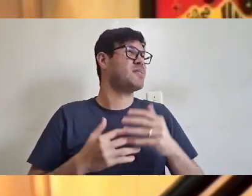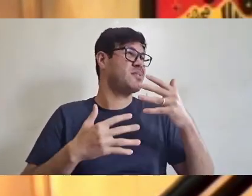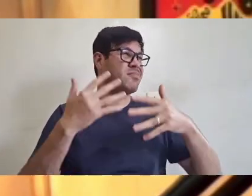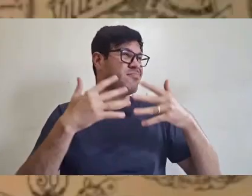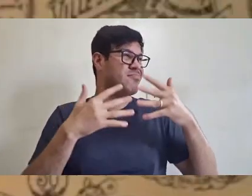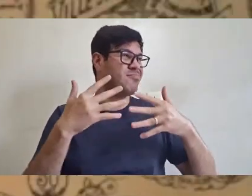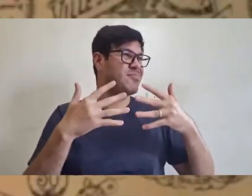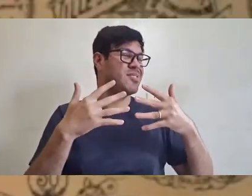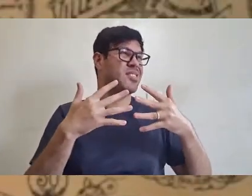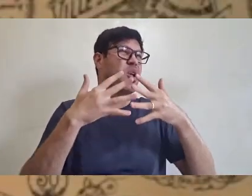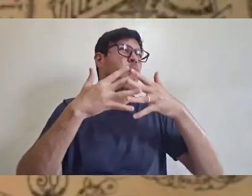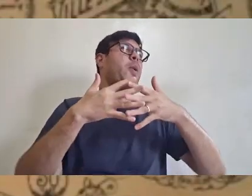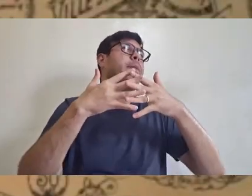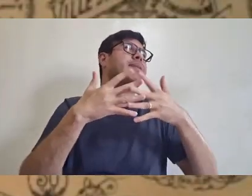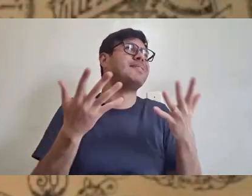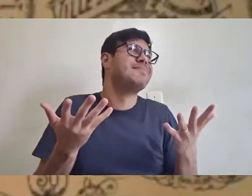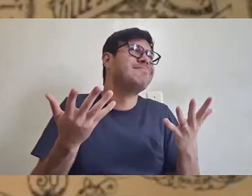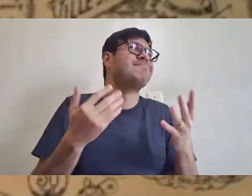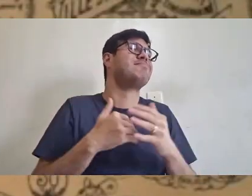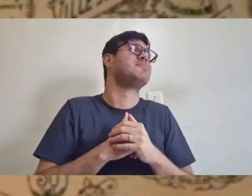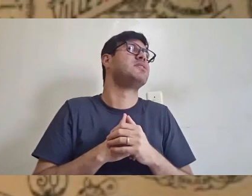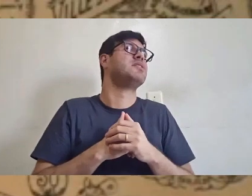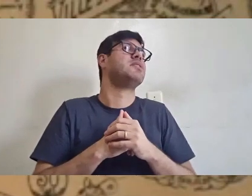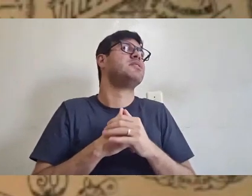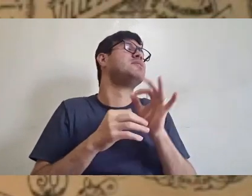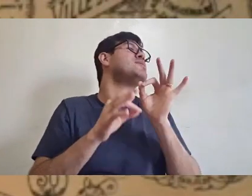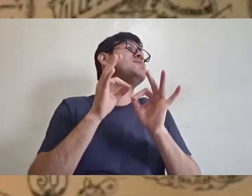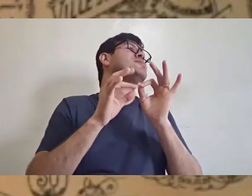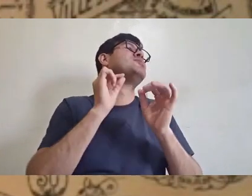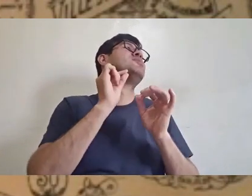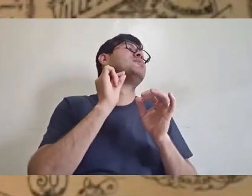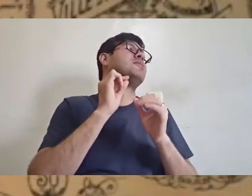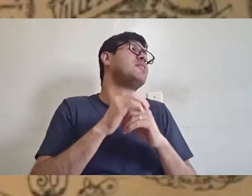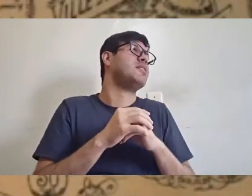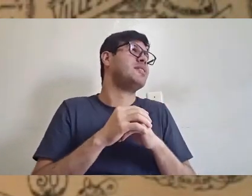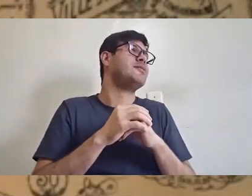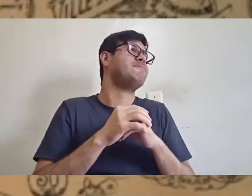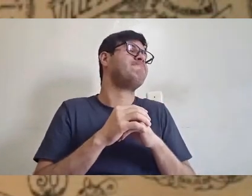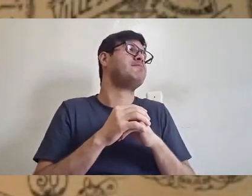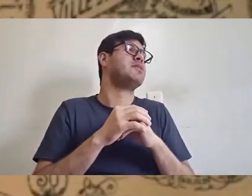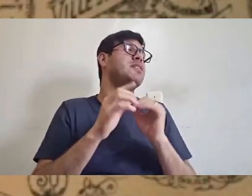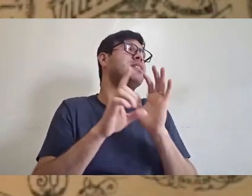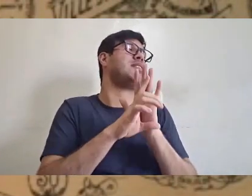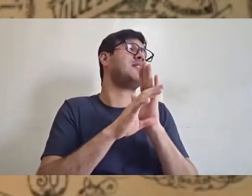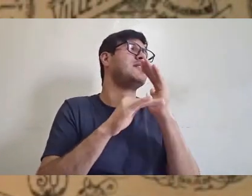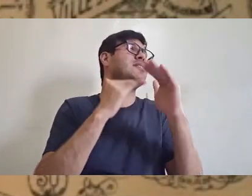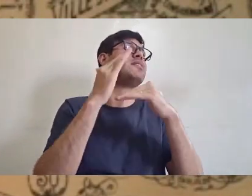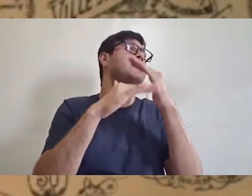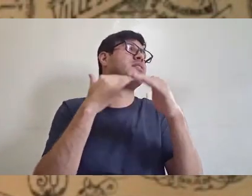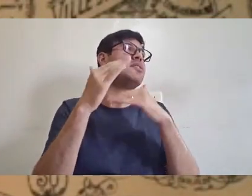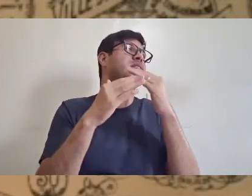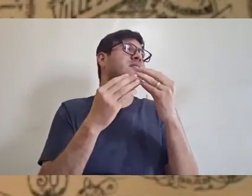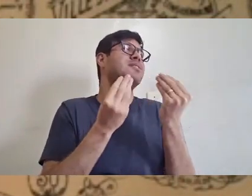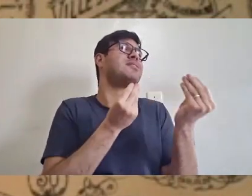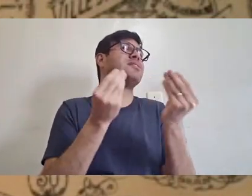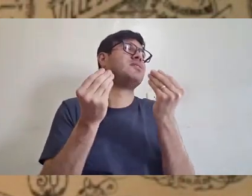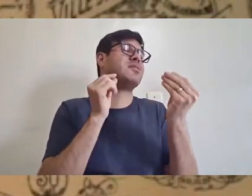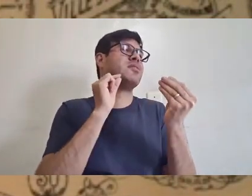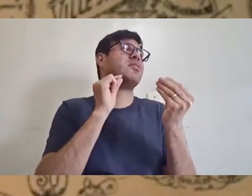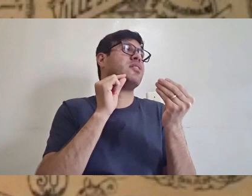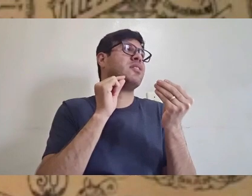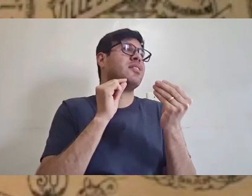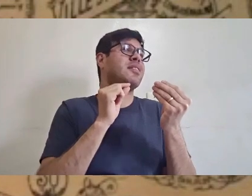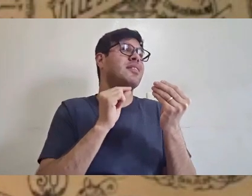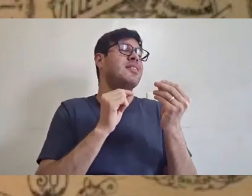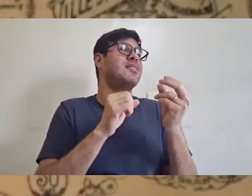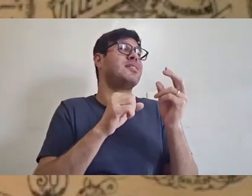né? Sejamos justos, né? A legislação avançou no sentido de proteger principalmente